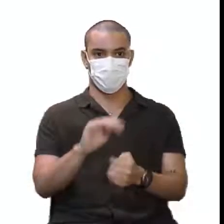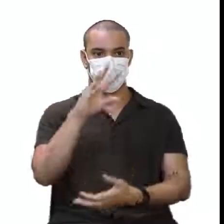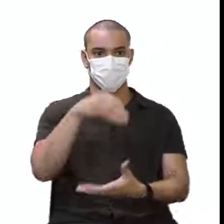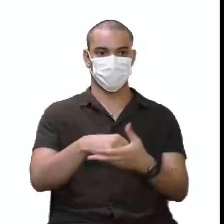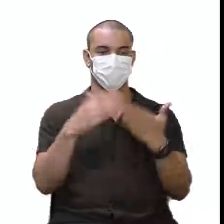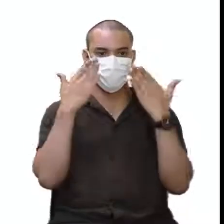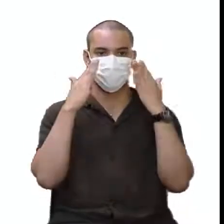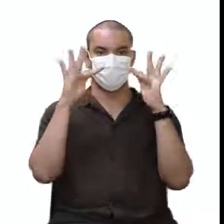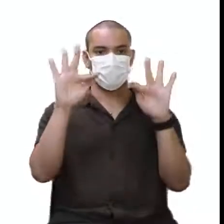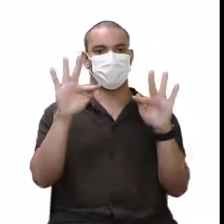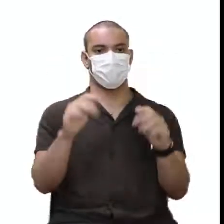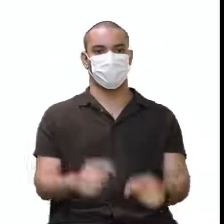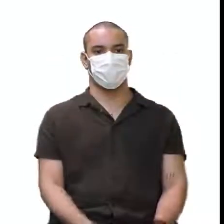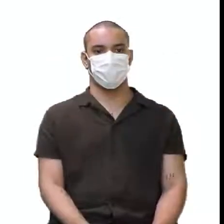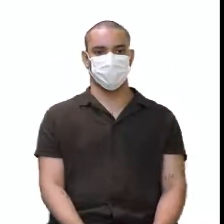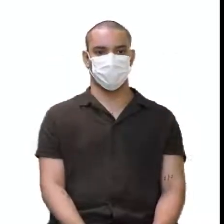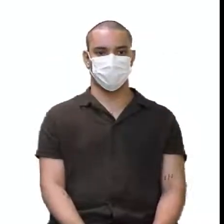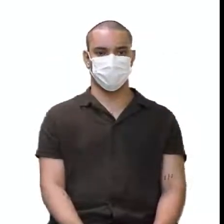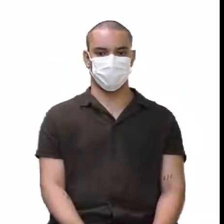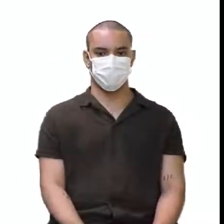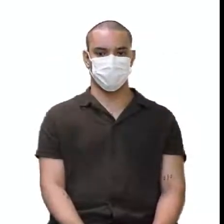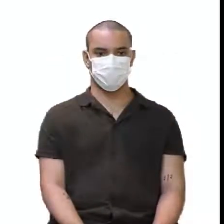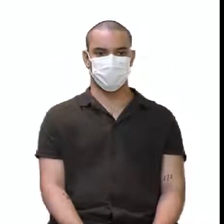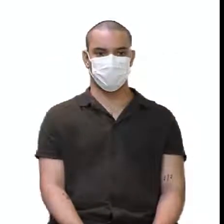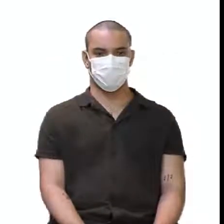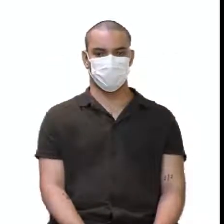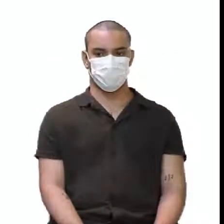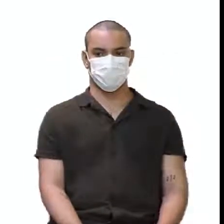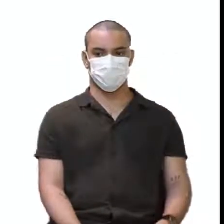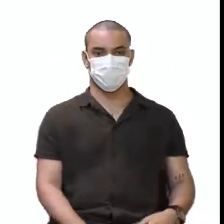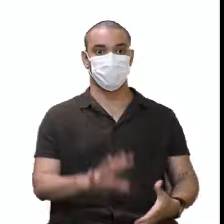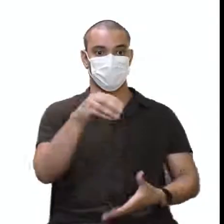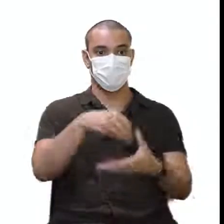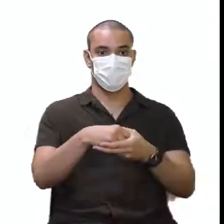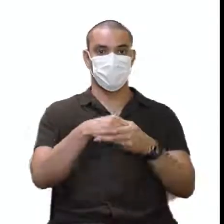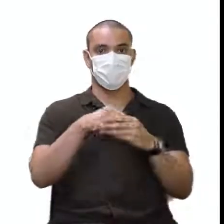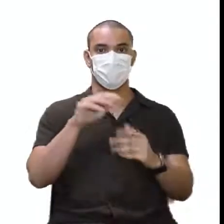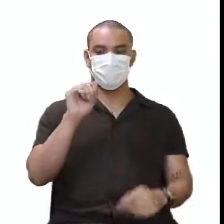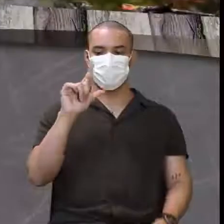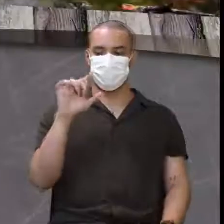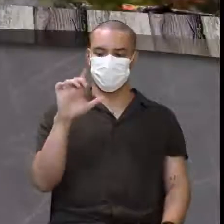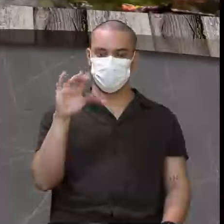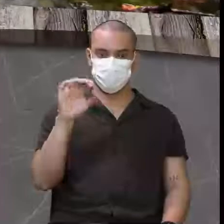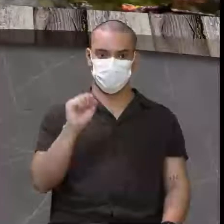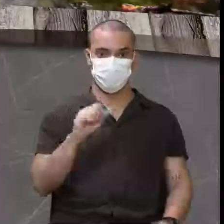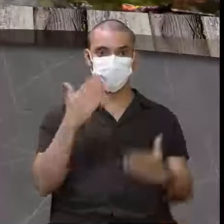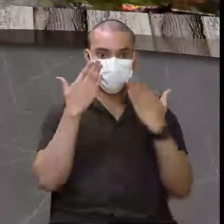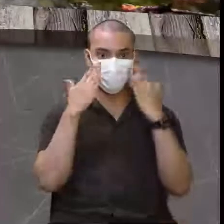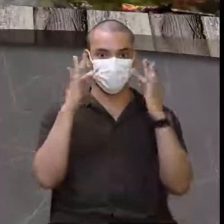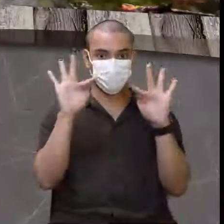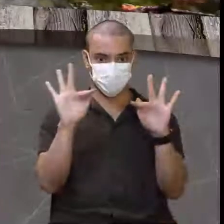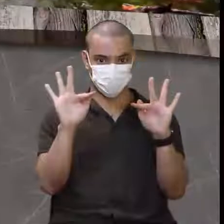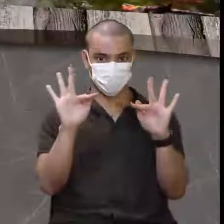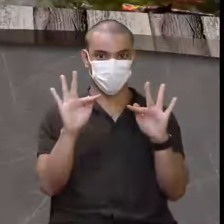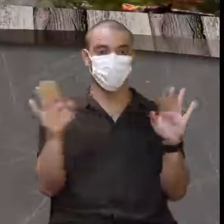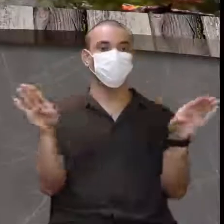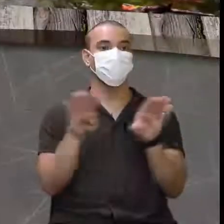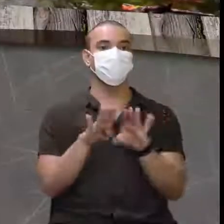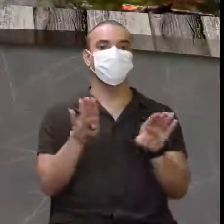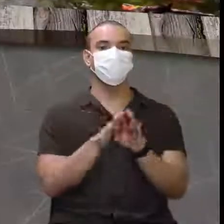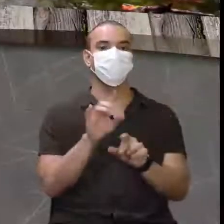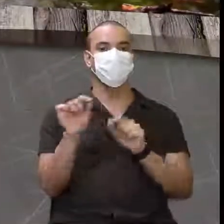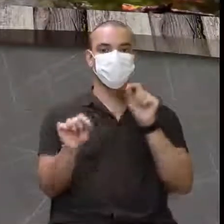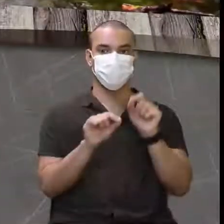informação contidas nos pares de genes alelos, tá bom? Que vão estar contidos dentro do indivíduo. E